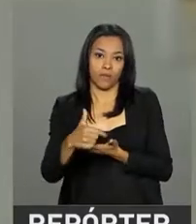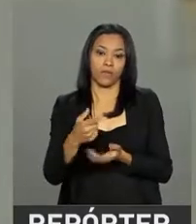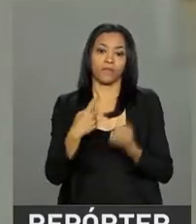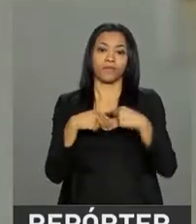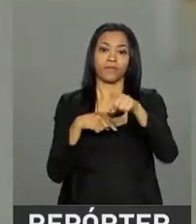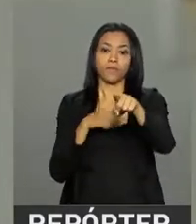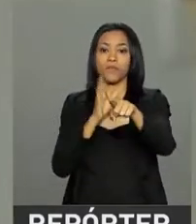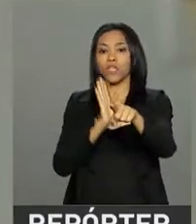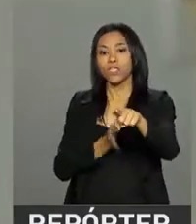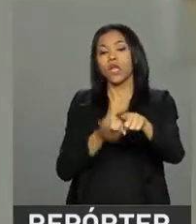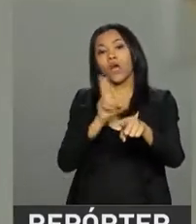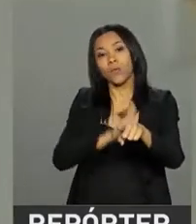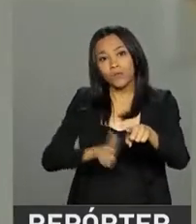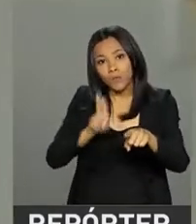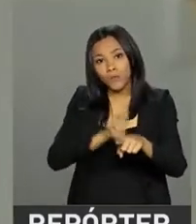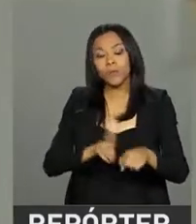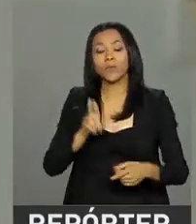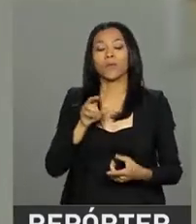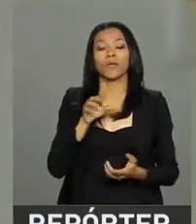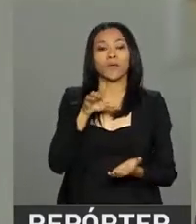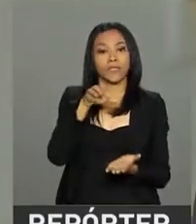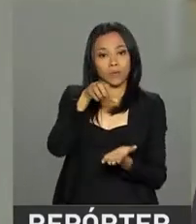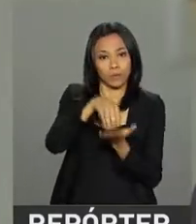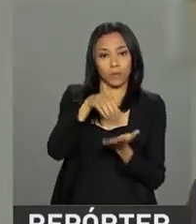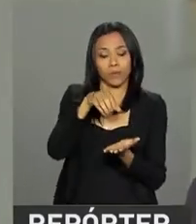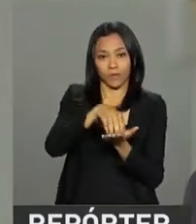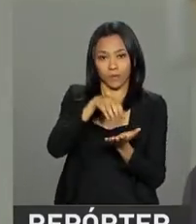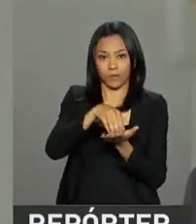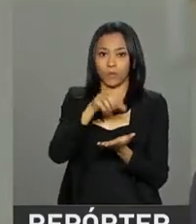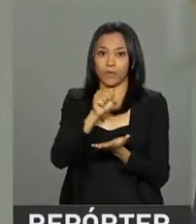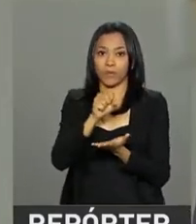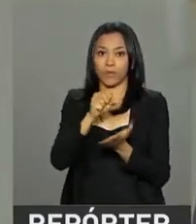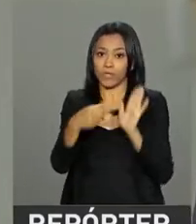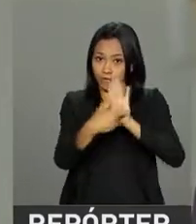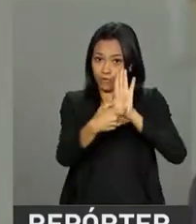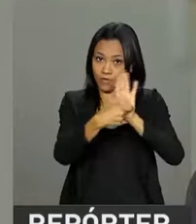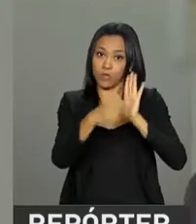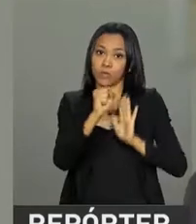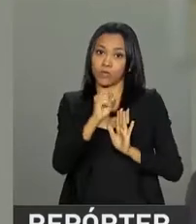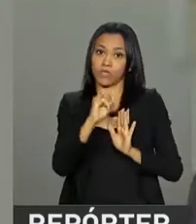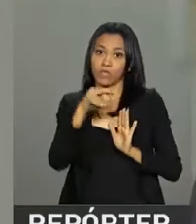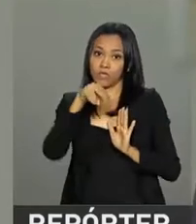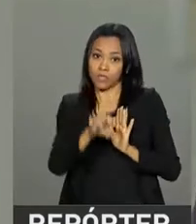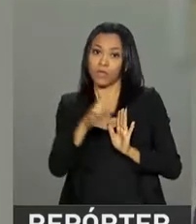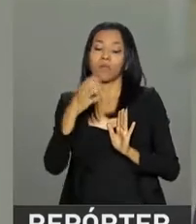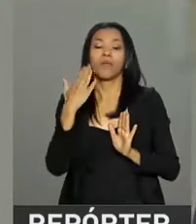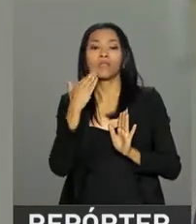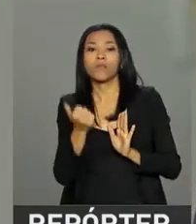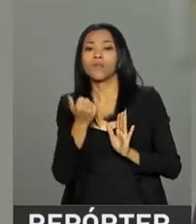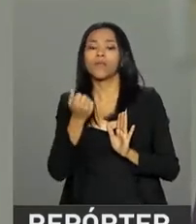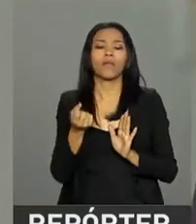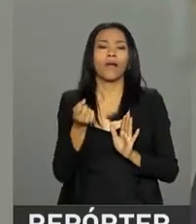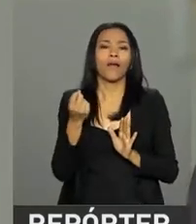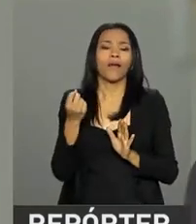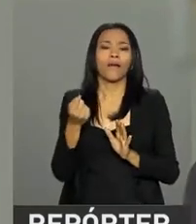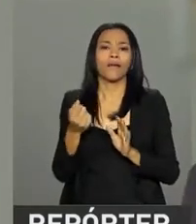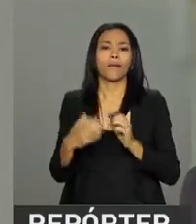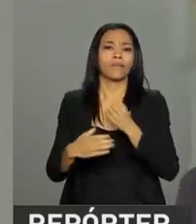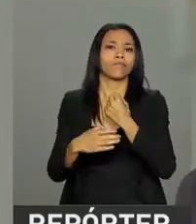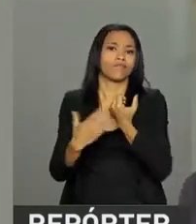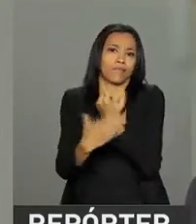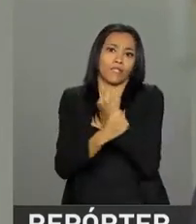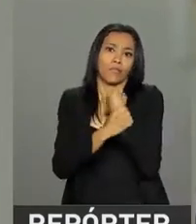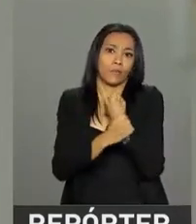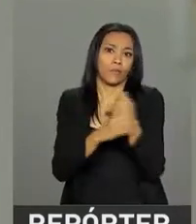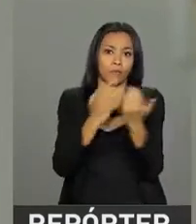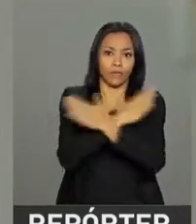para entrevista além do trabalhador poder contar com informações a respeito do seguro desemprego o seu